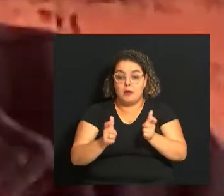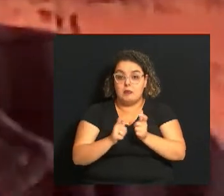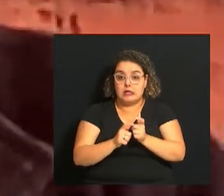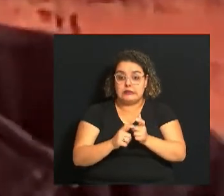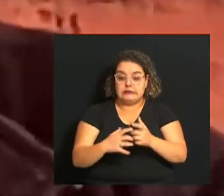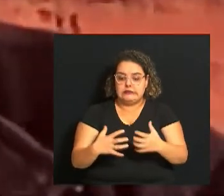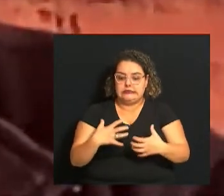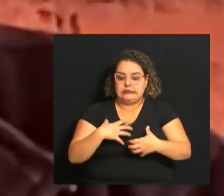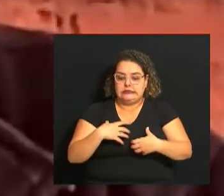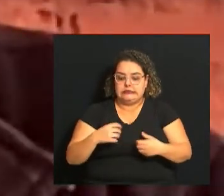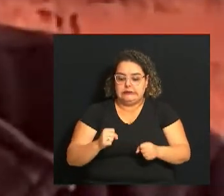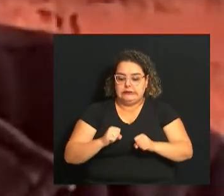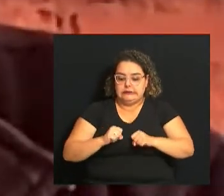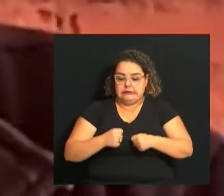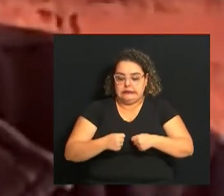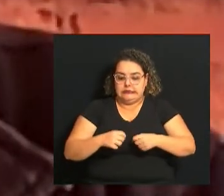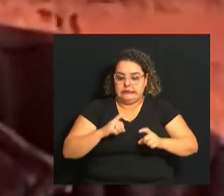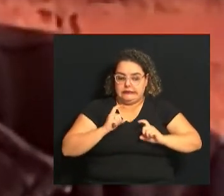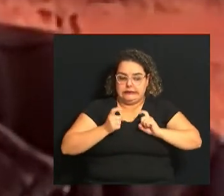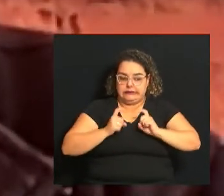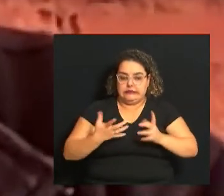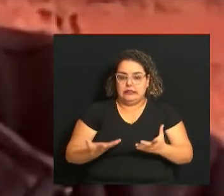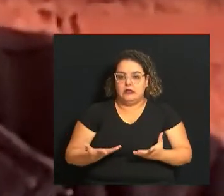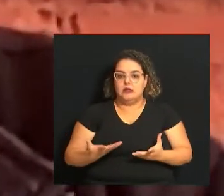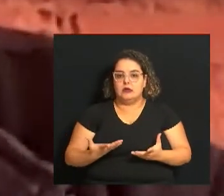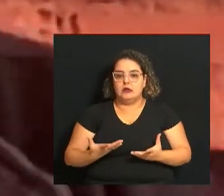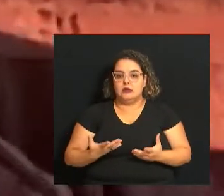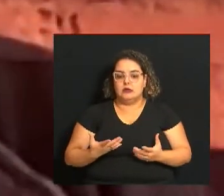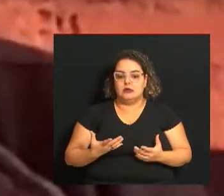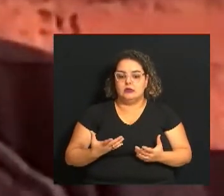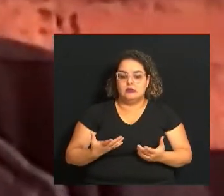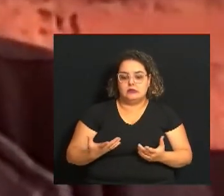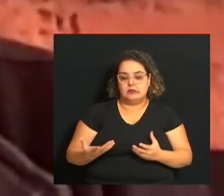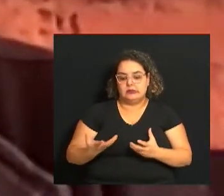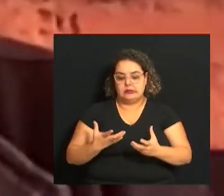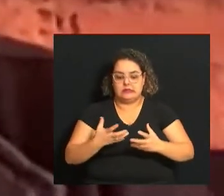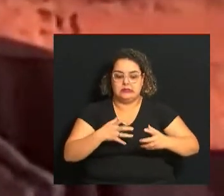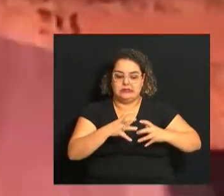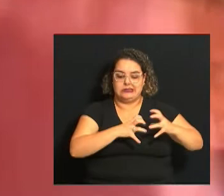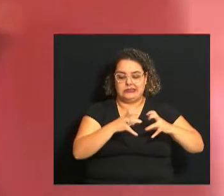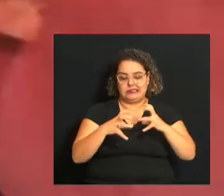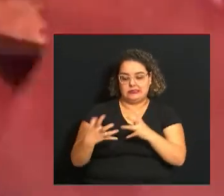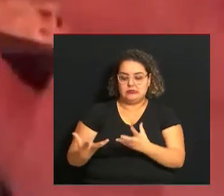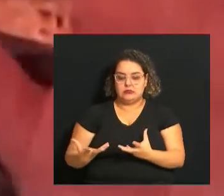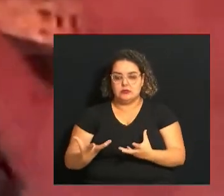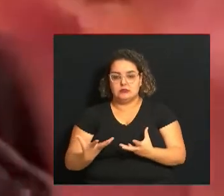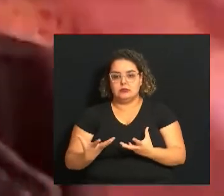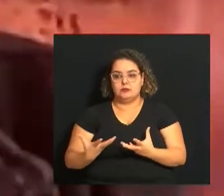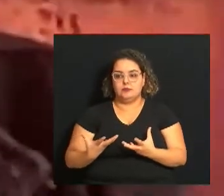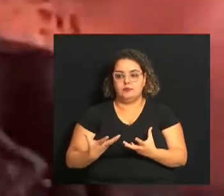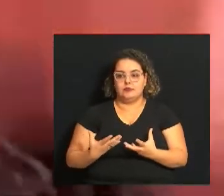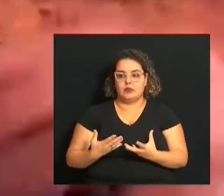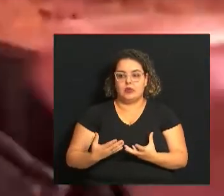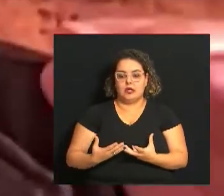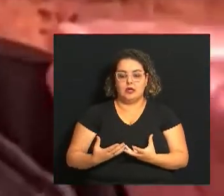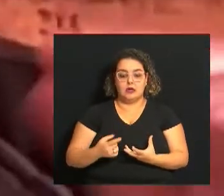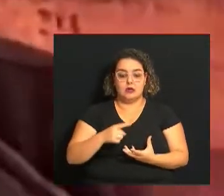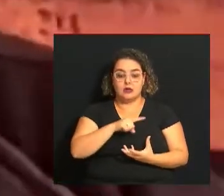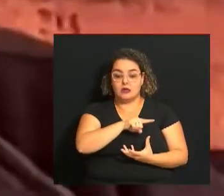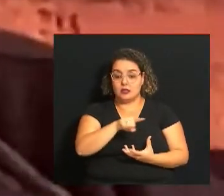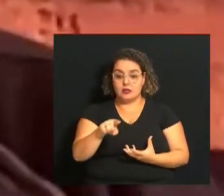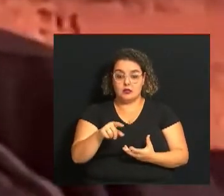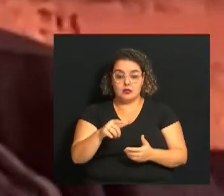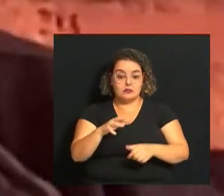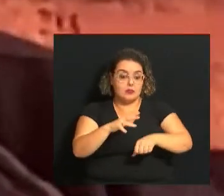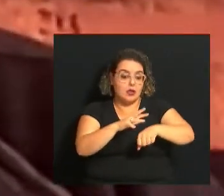e, por conseguinte, a intolerância. É o que me referi ao começo, quer dizer, a intolerância é a febre. Se você resolve a doença, a